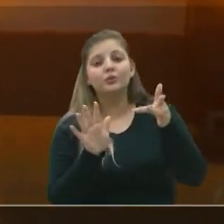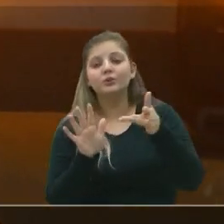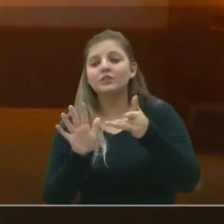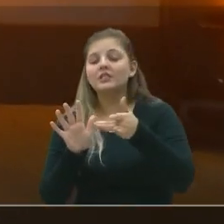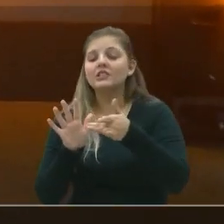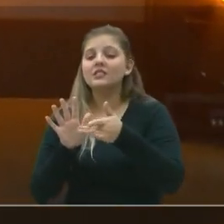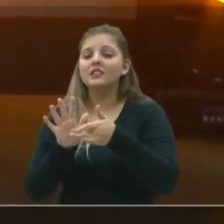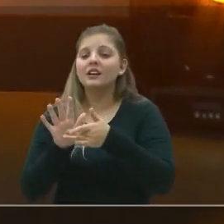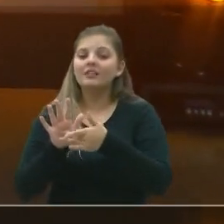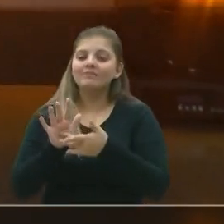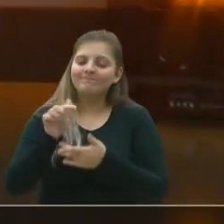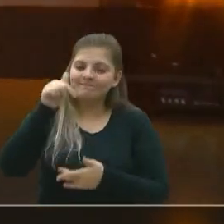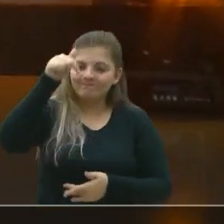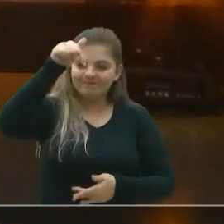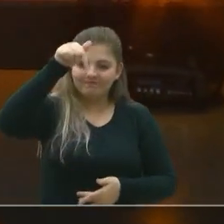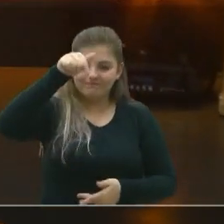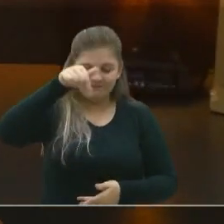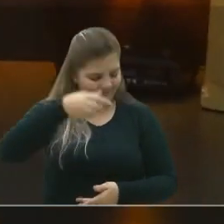Jesus está